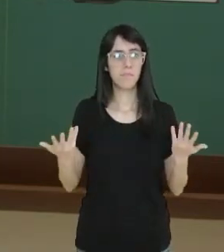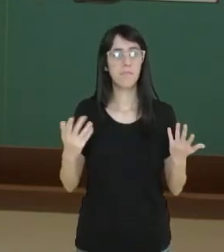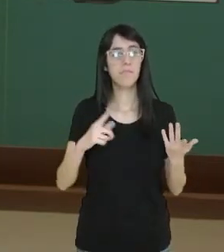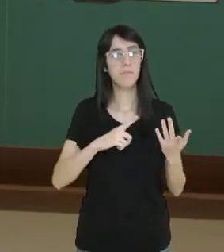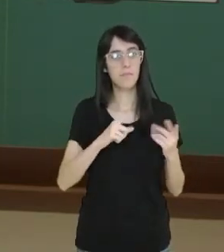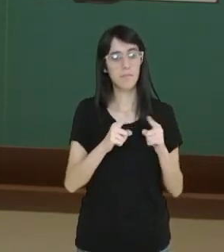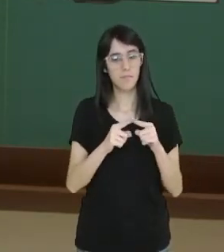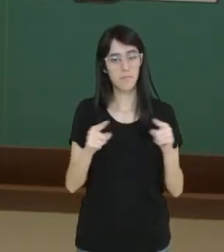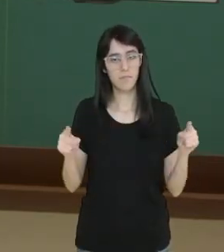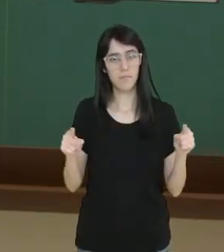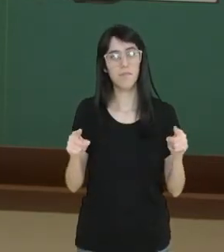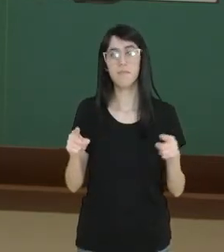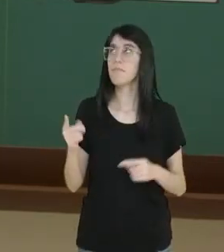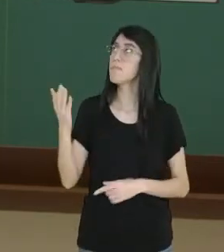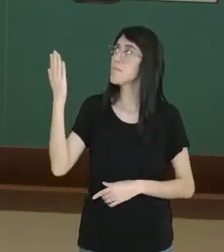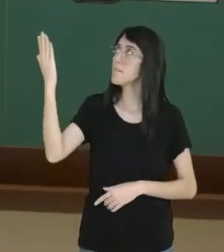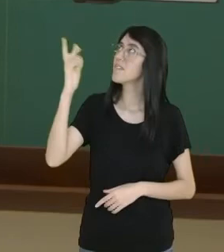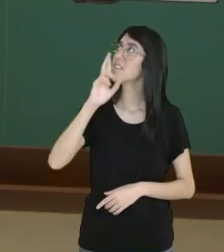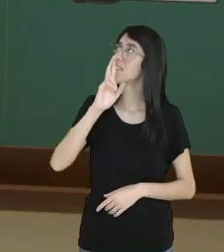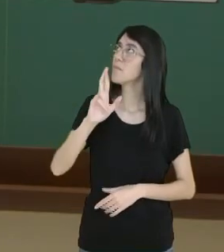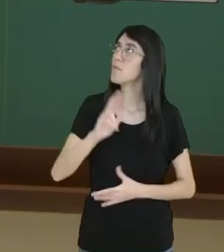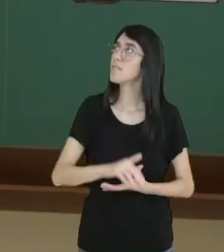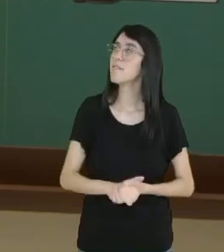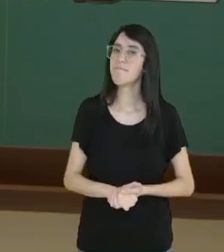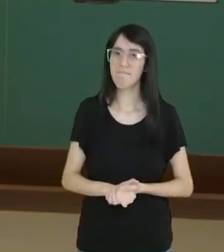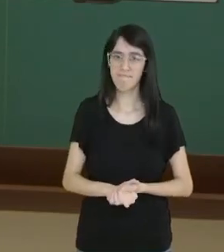picos, aproximadamente